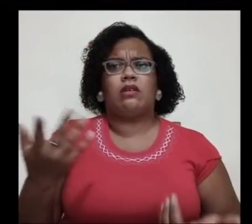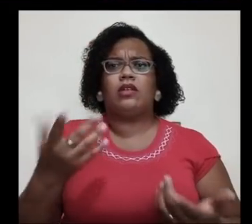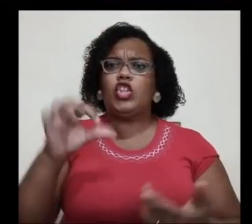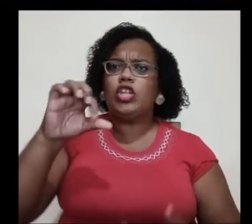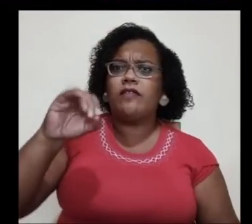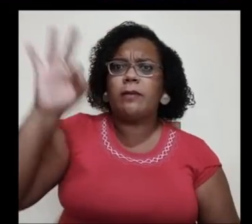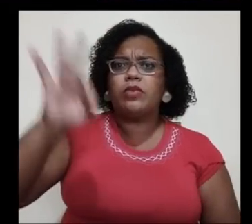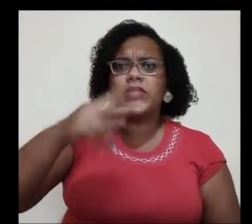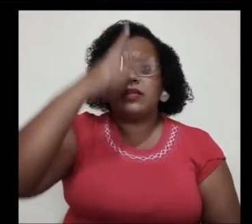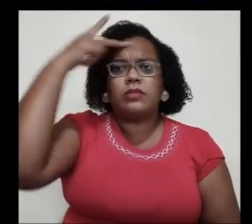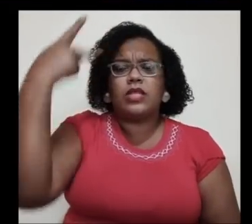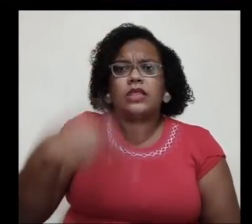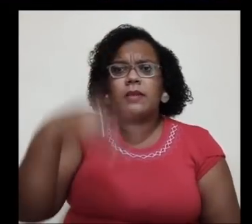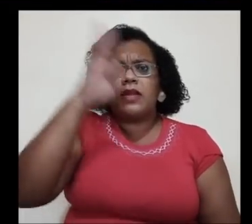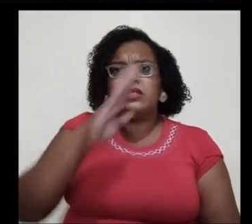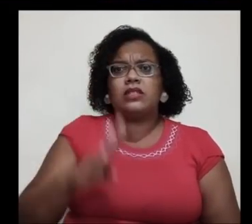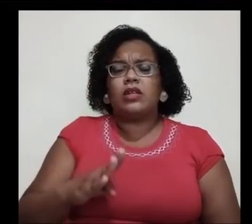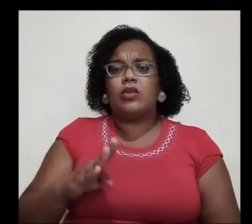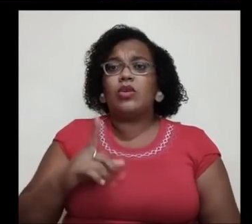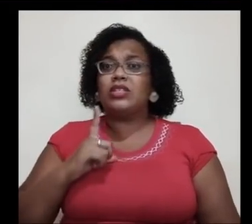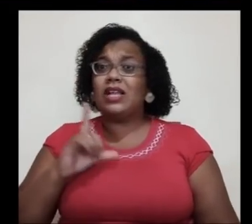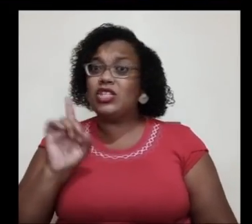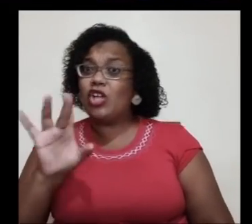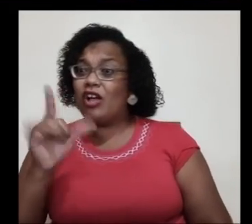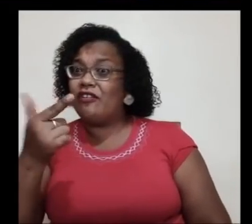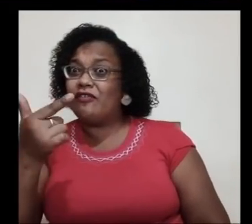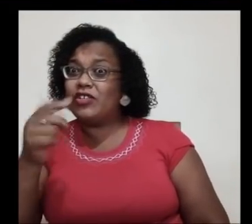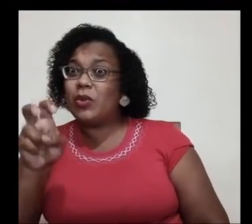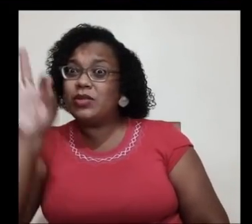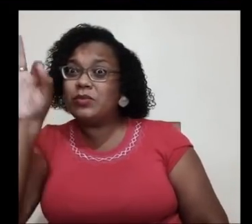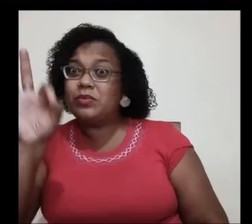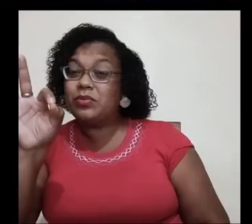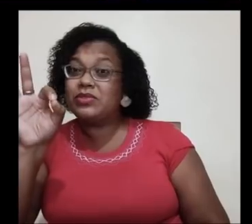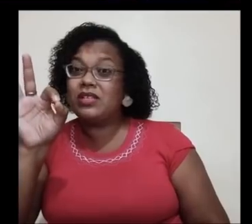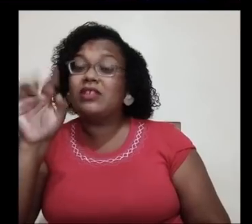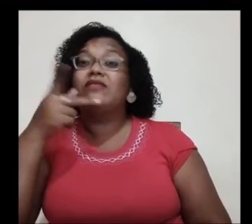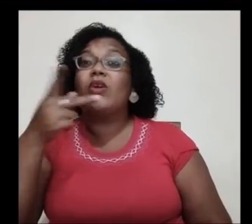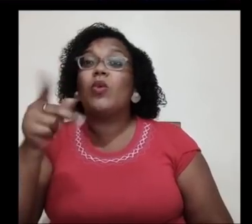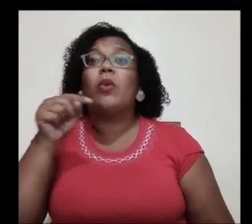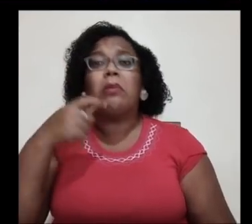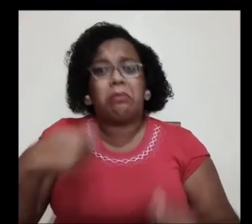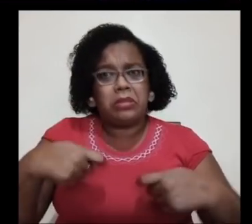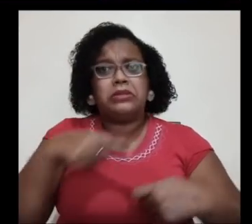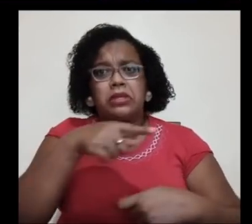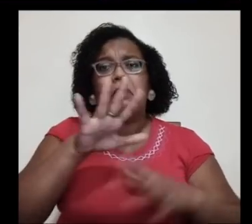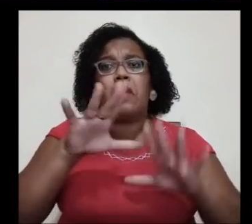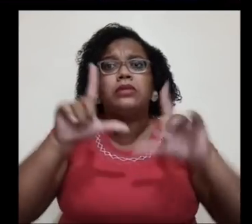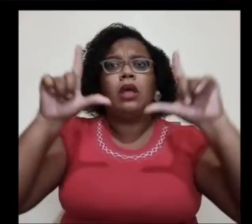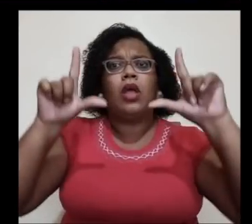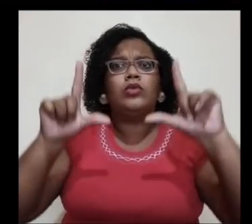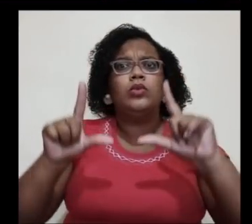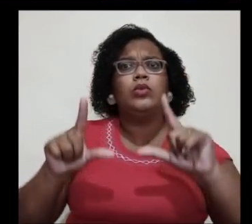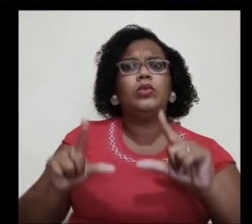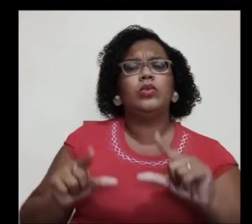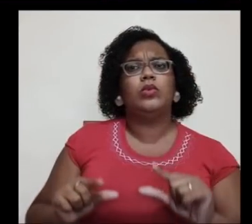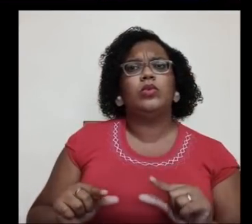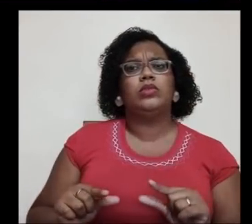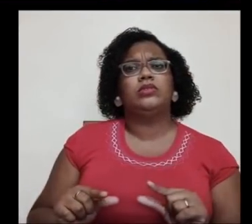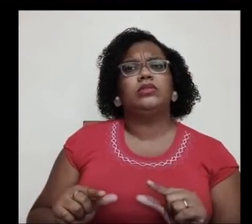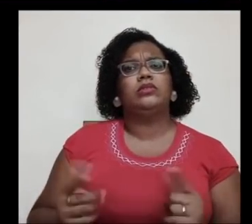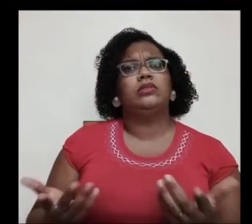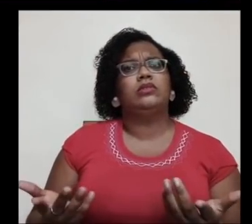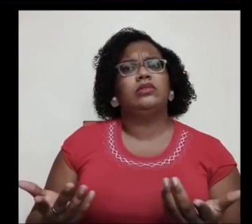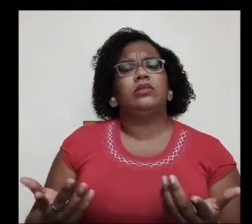e 24% disseram na última pesquisa que devem pelo menos manter. No entanto, eles estão sendo reduzidos drasticamente. Ou